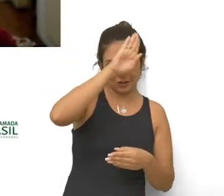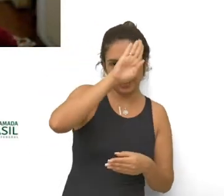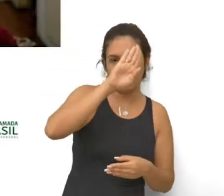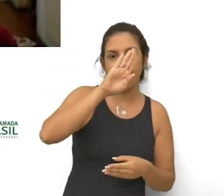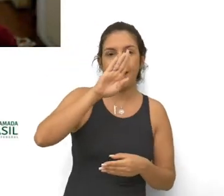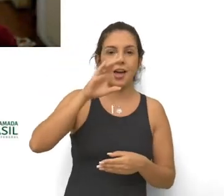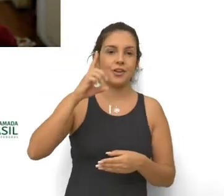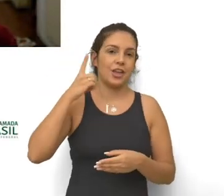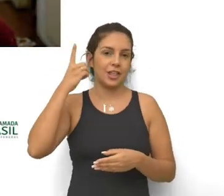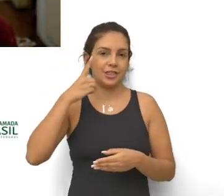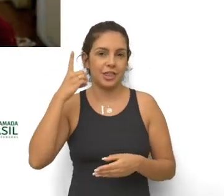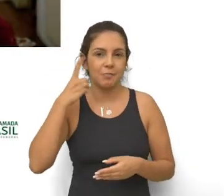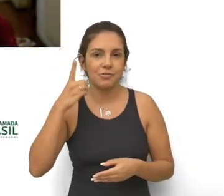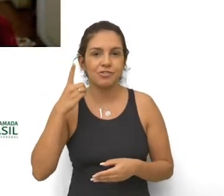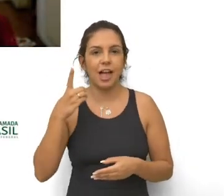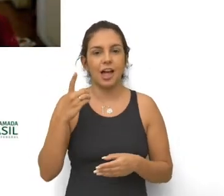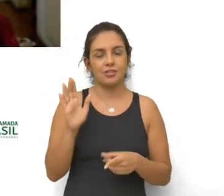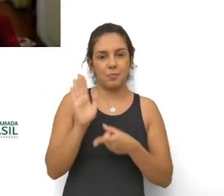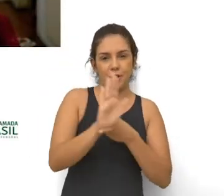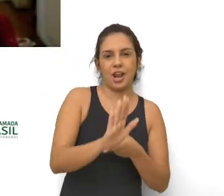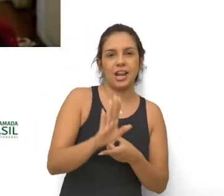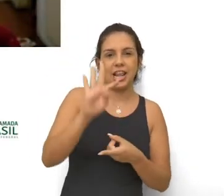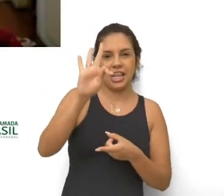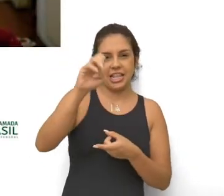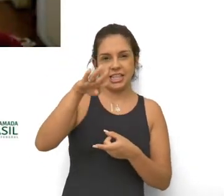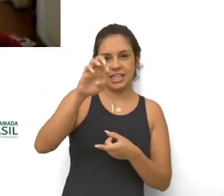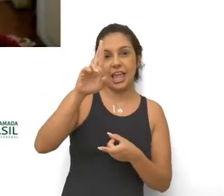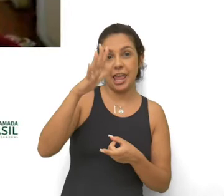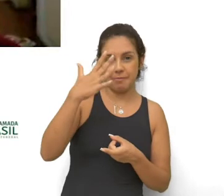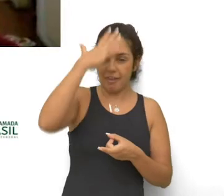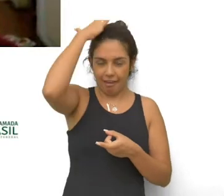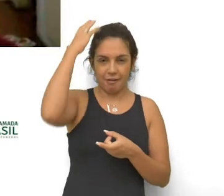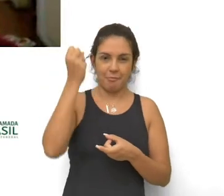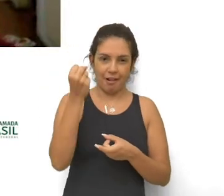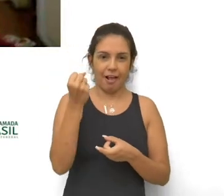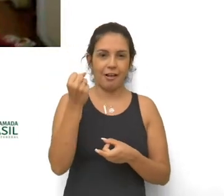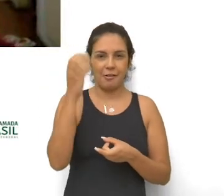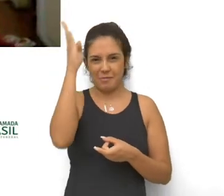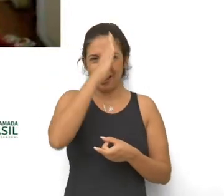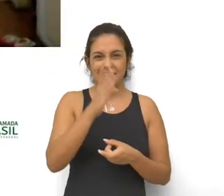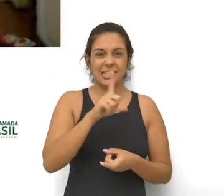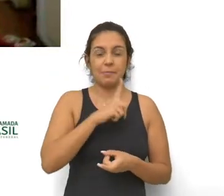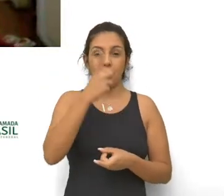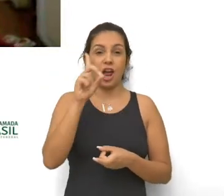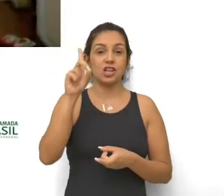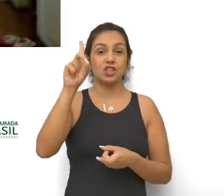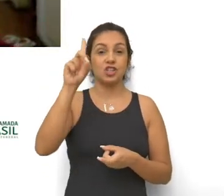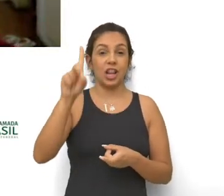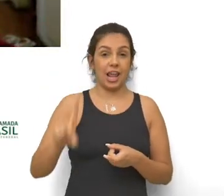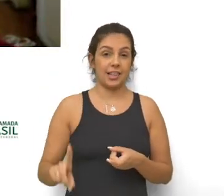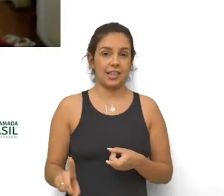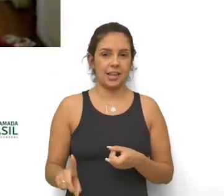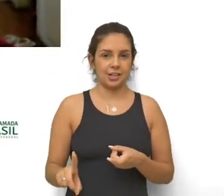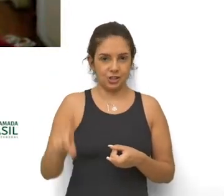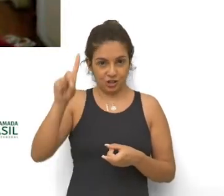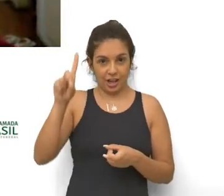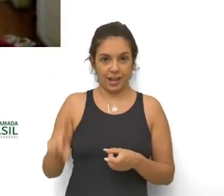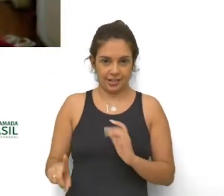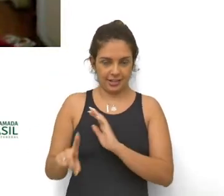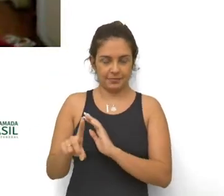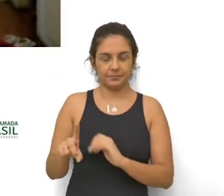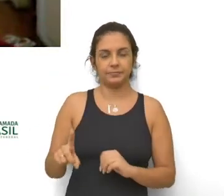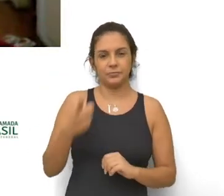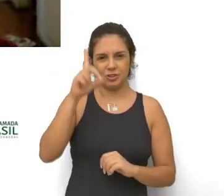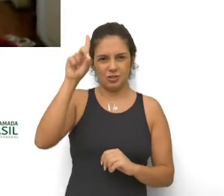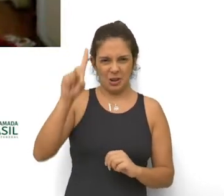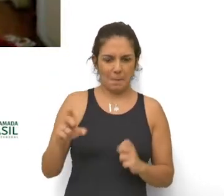votando, apoiando o Temer, elas estavam onde elas sempre estiveram. O Brasil sempre teve uma direita, sempre, e